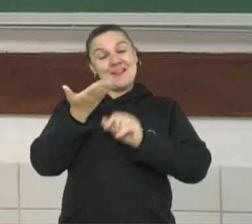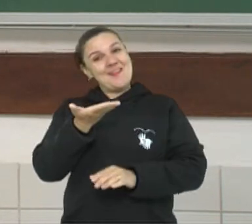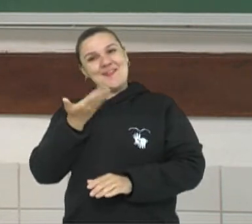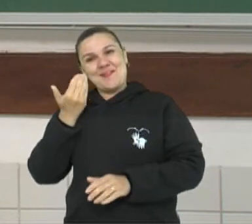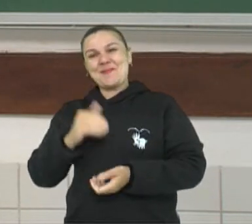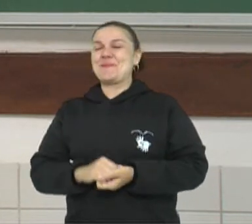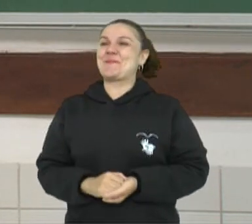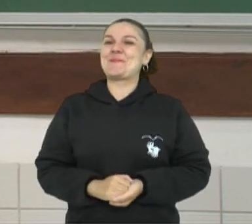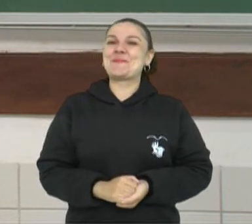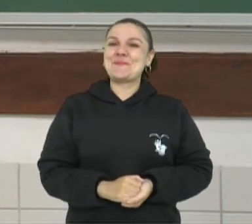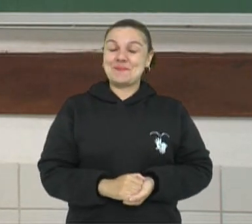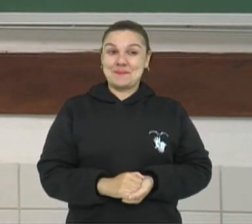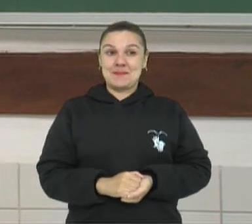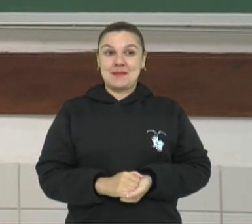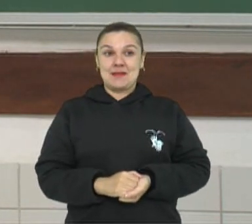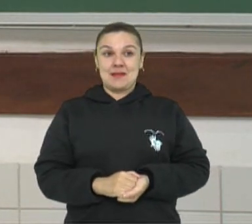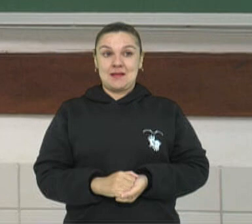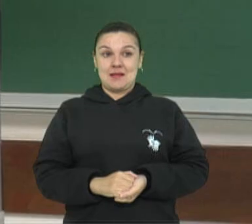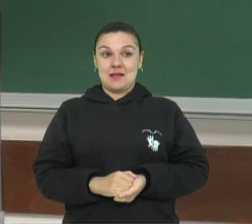comigo.